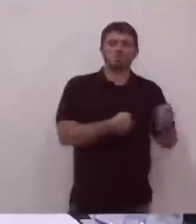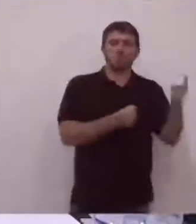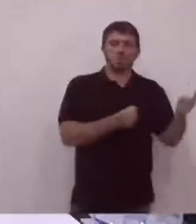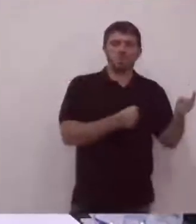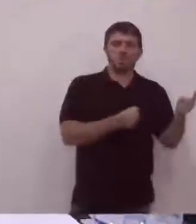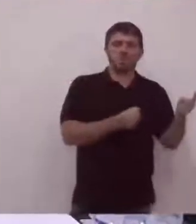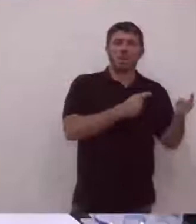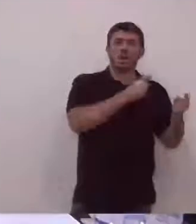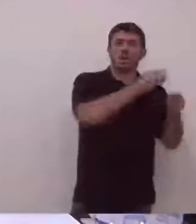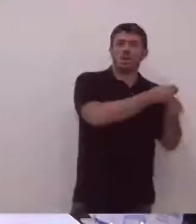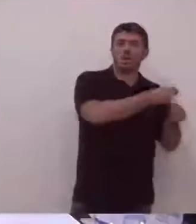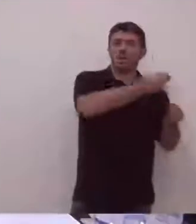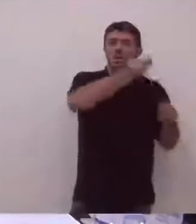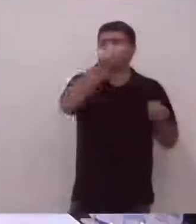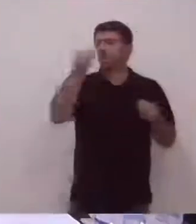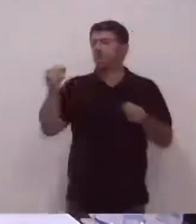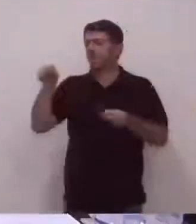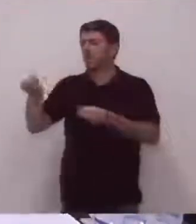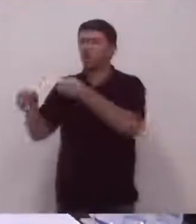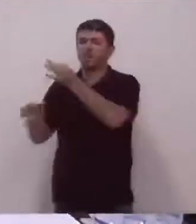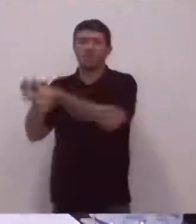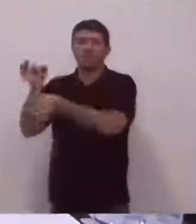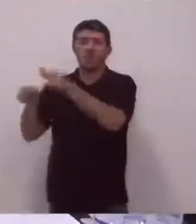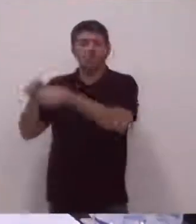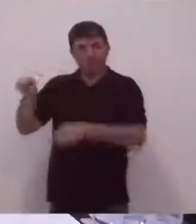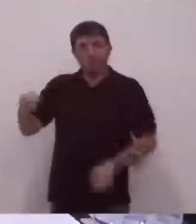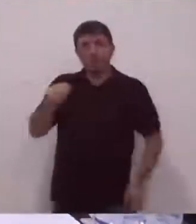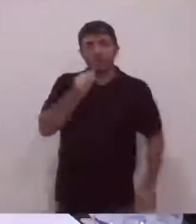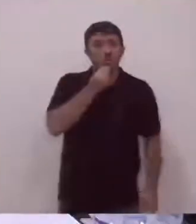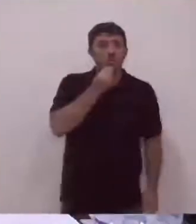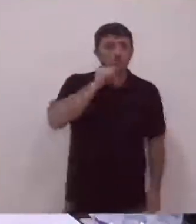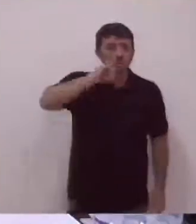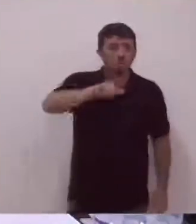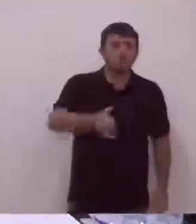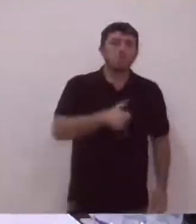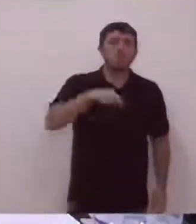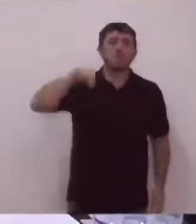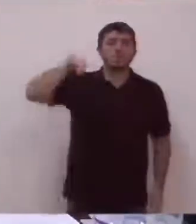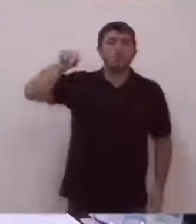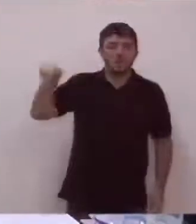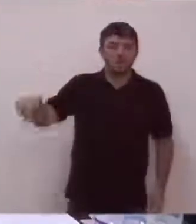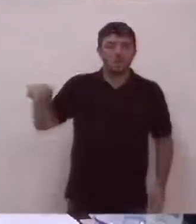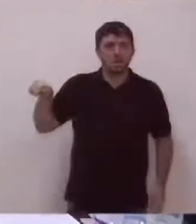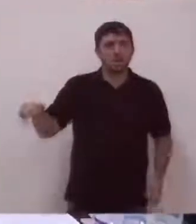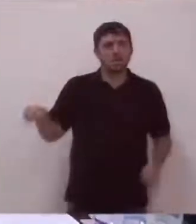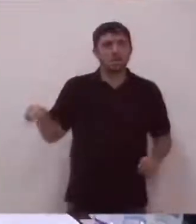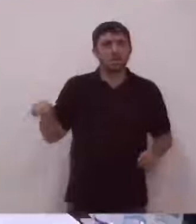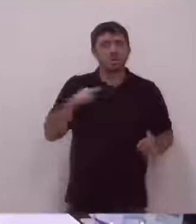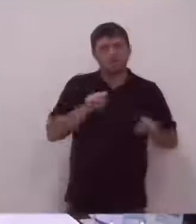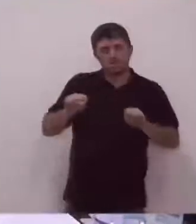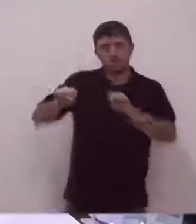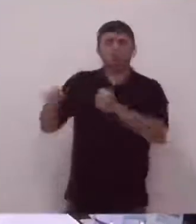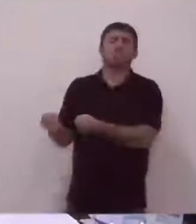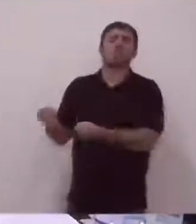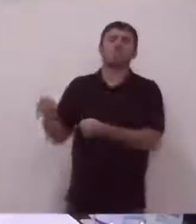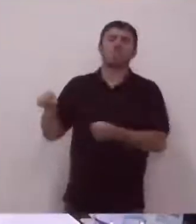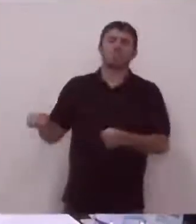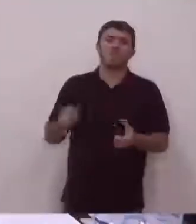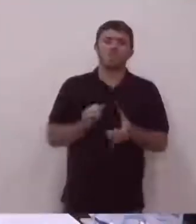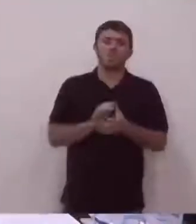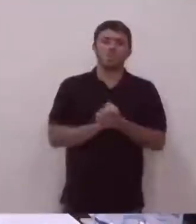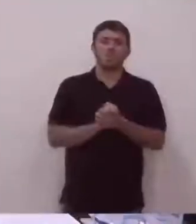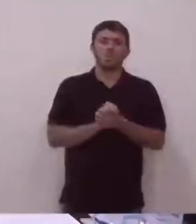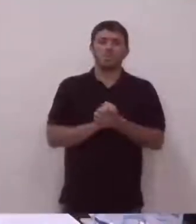defesa. Eu entendo e perfeitamente o que a vereadora Ana falou. O pedido de uma abertura de ação processante ela é política